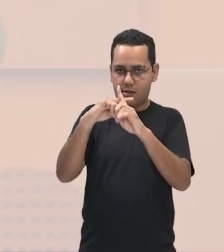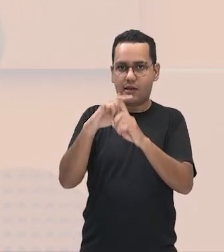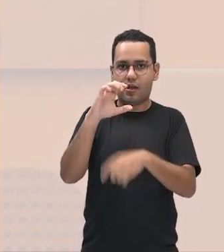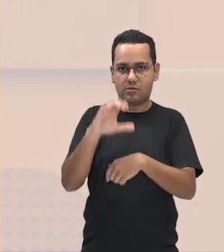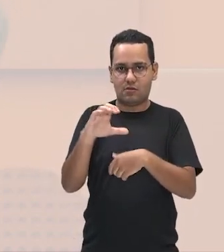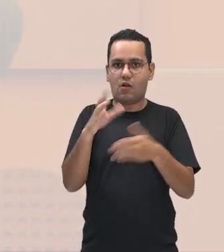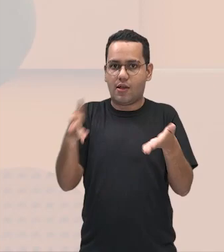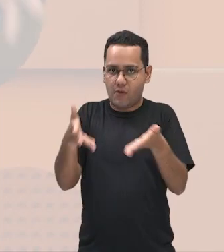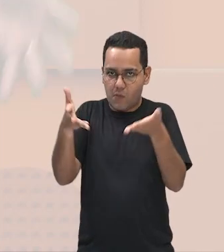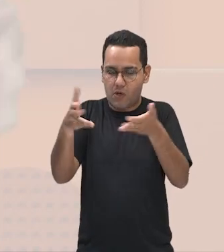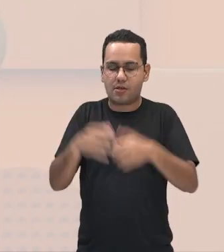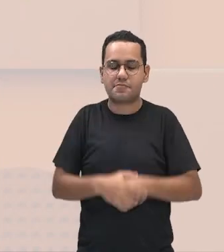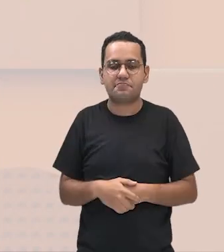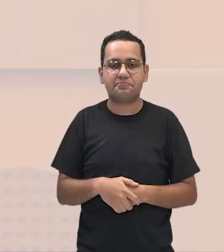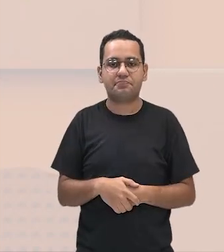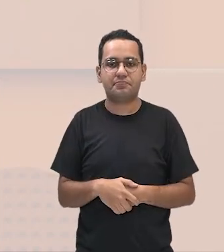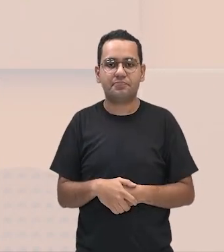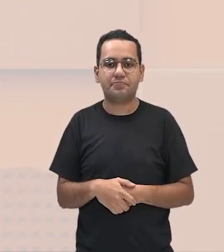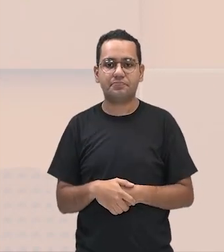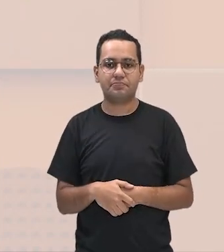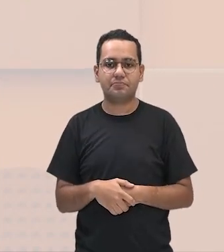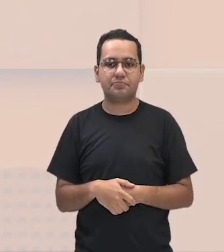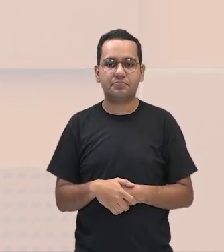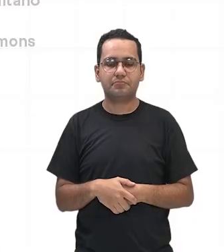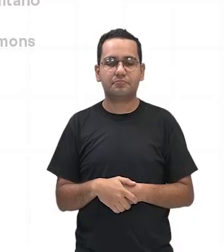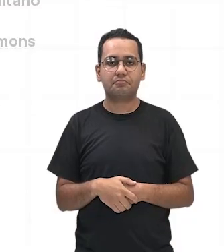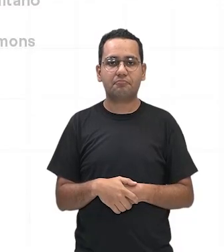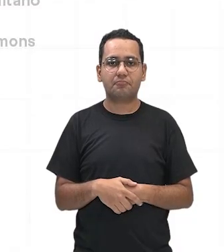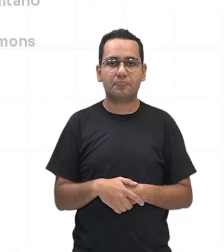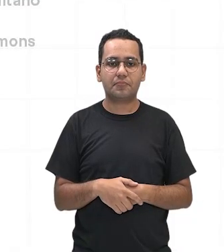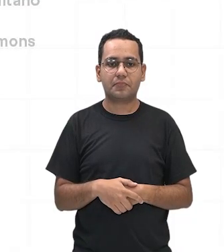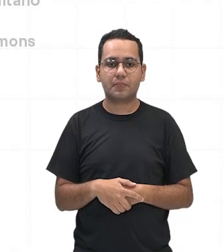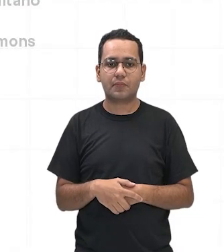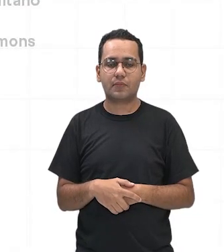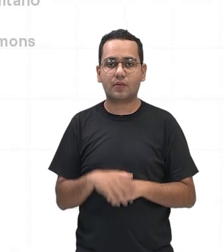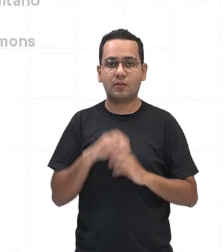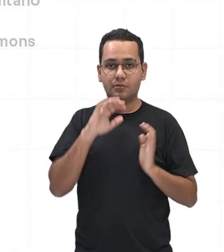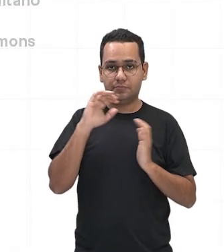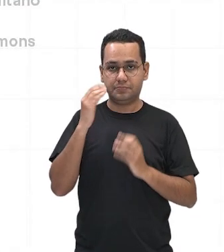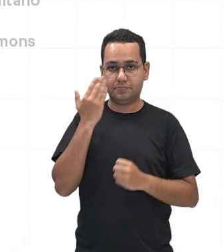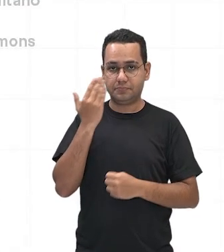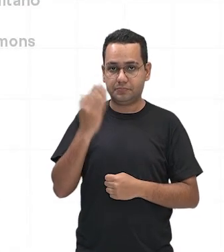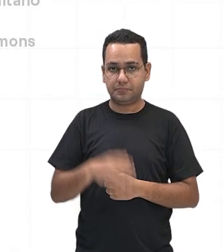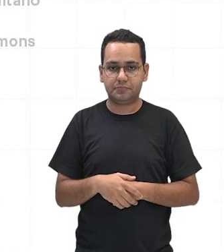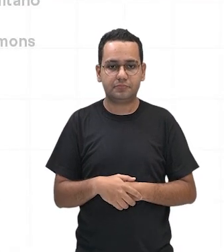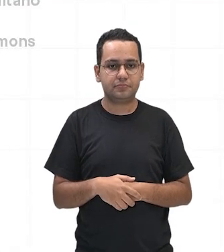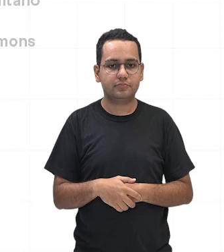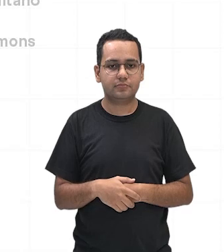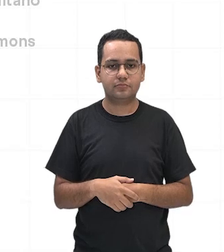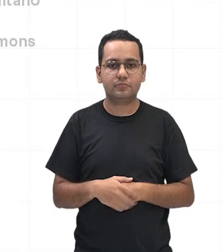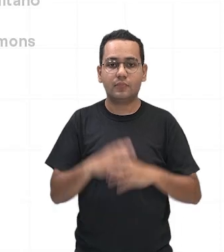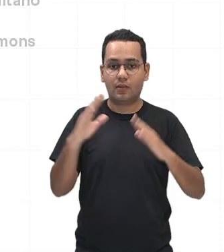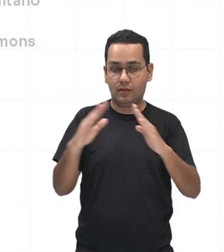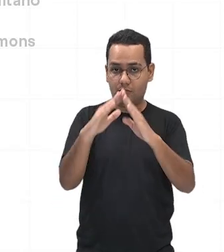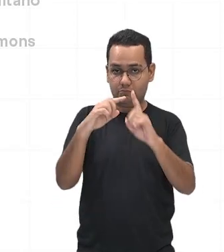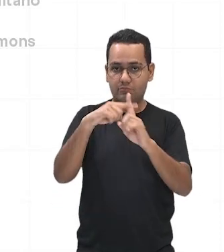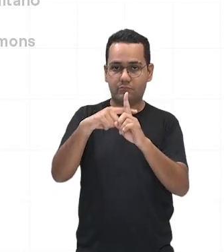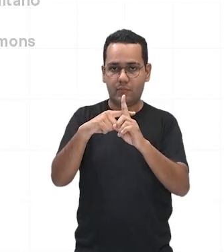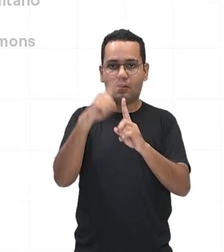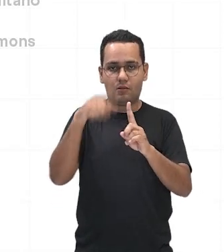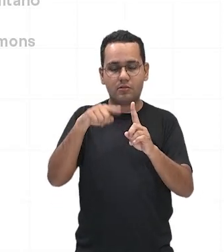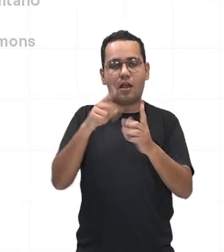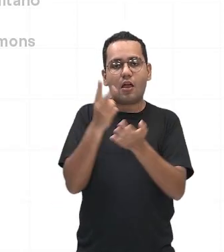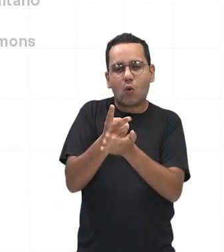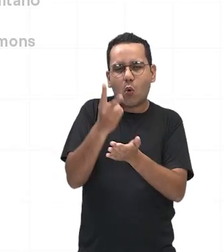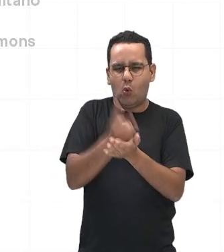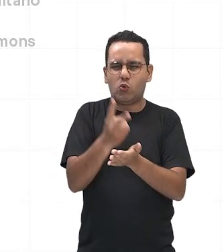então, essa forte influência no período medieval. Olha só, acompanha ali comigo. A igreja passava, então, a ser herdeira natural deste